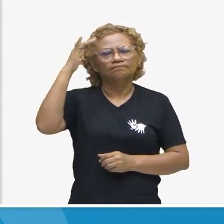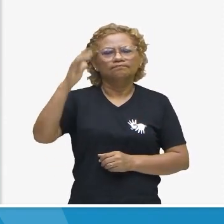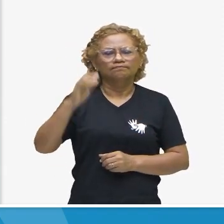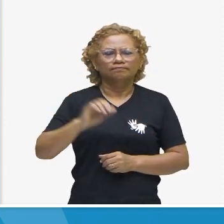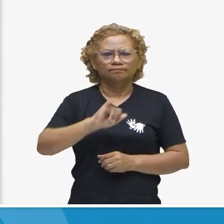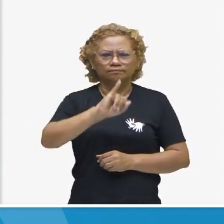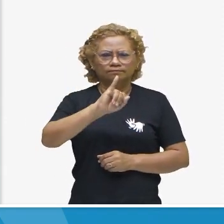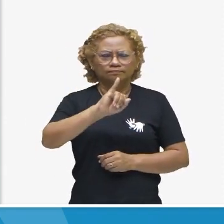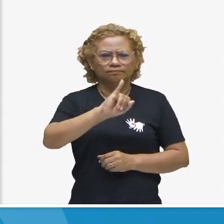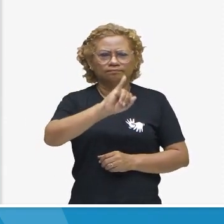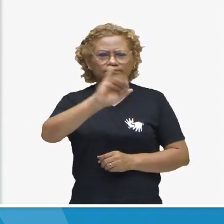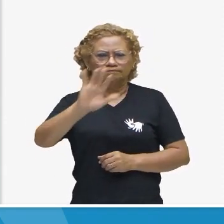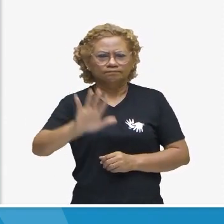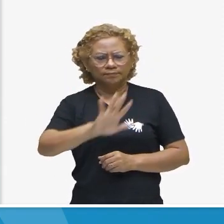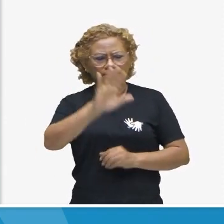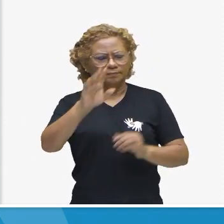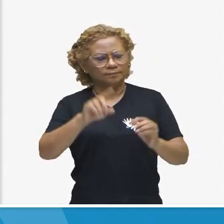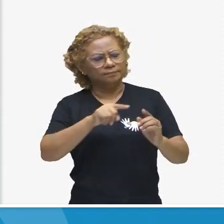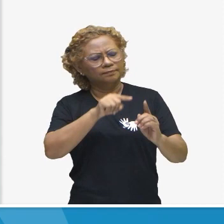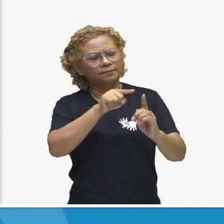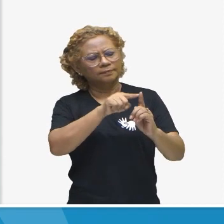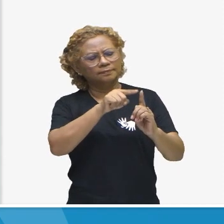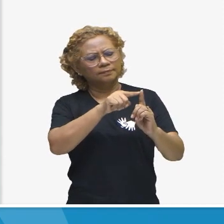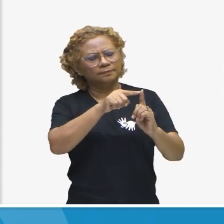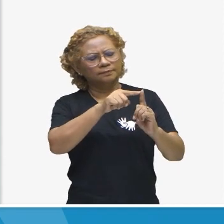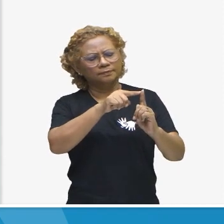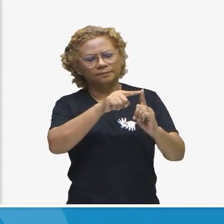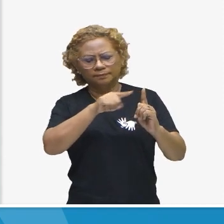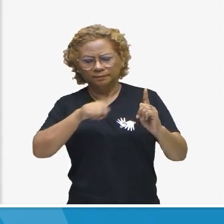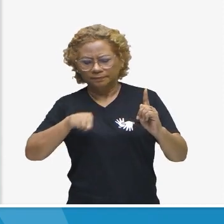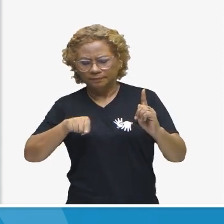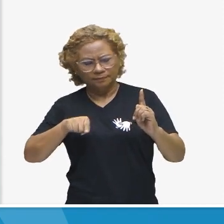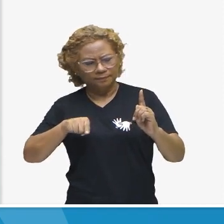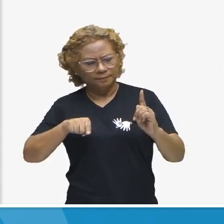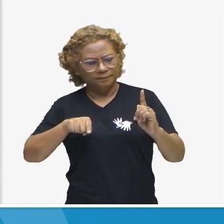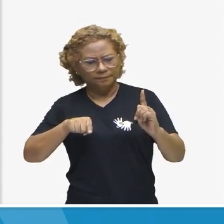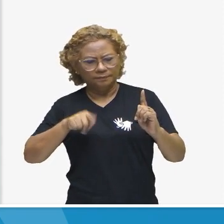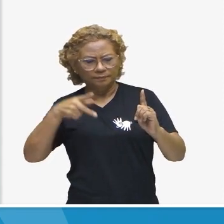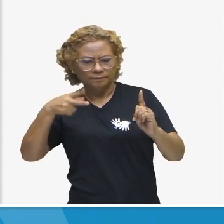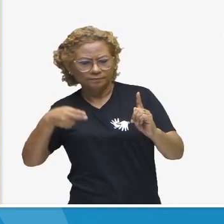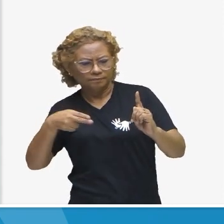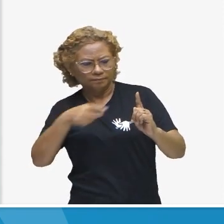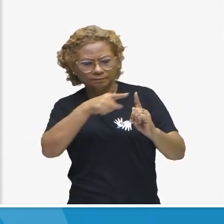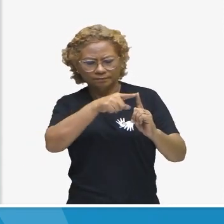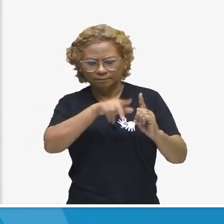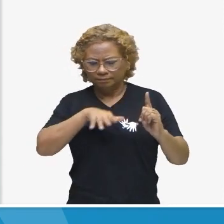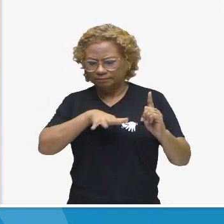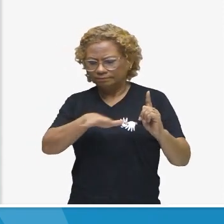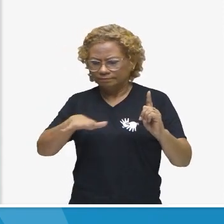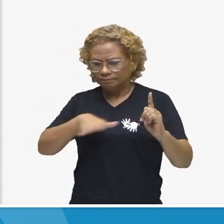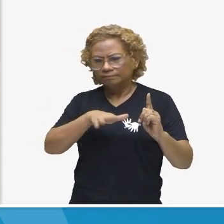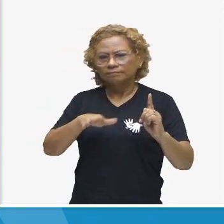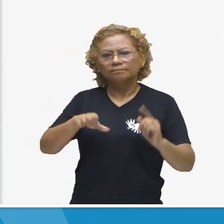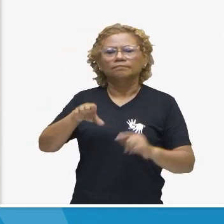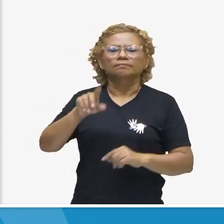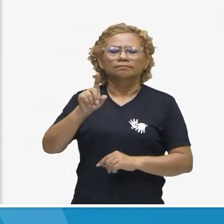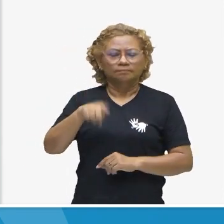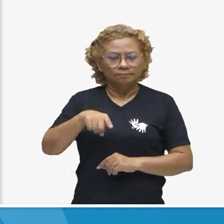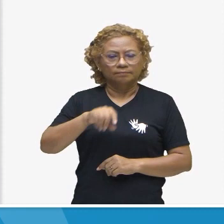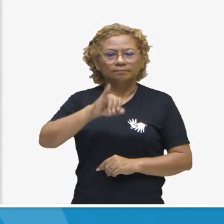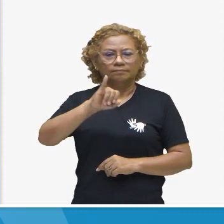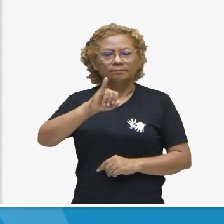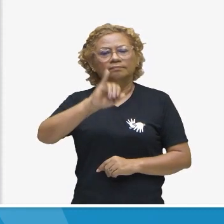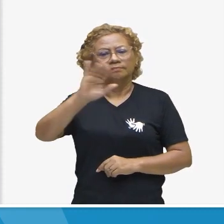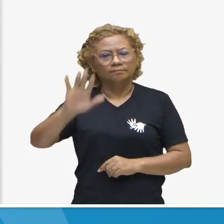sombra projetada, tá? Sobre uma superfície, sobre um plano. Isso é projeção,